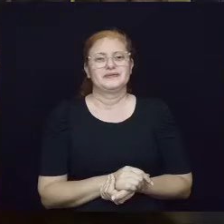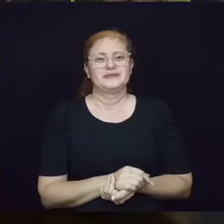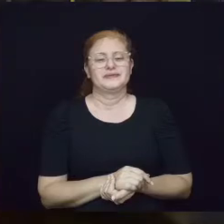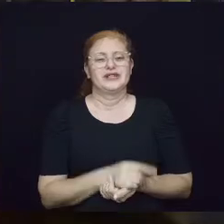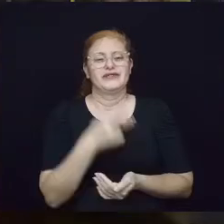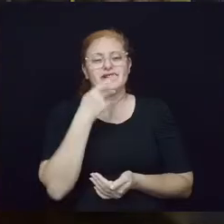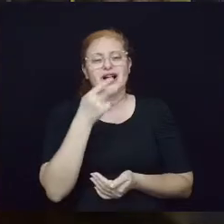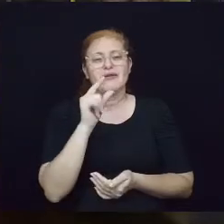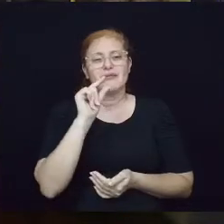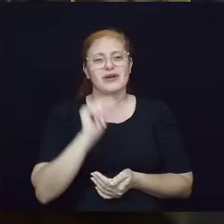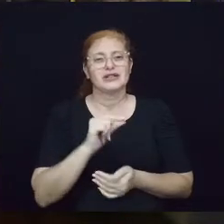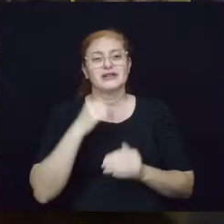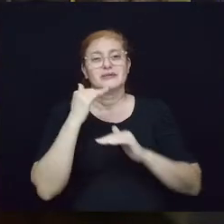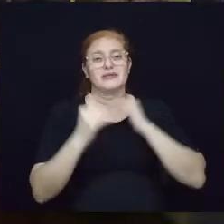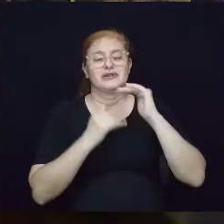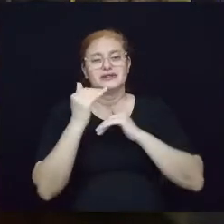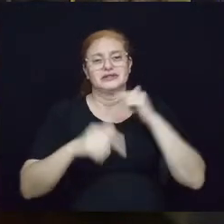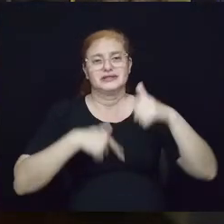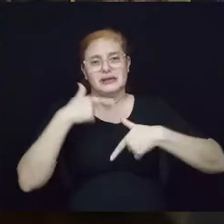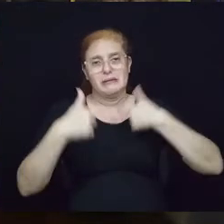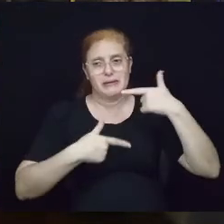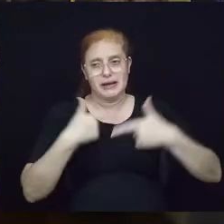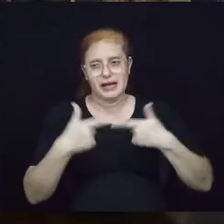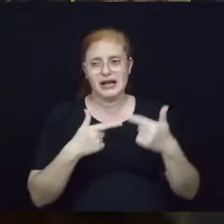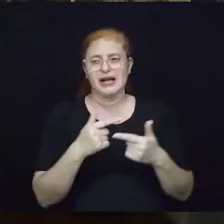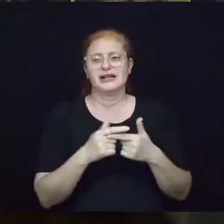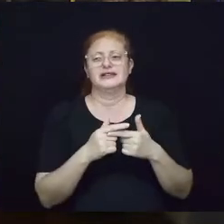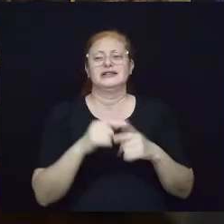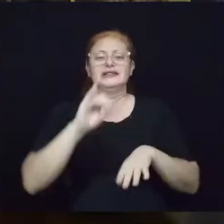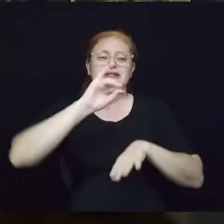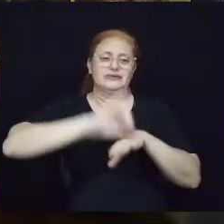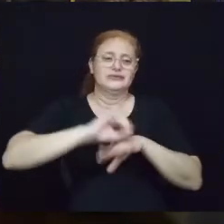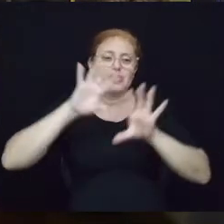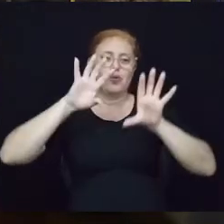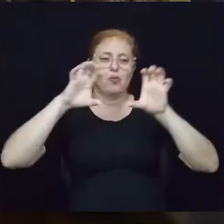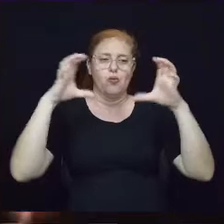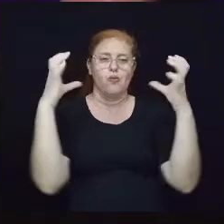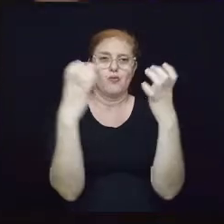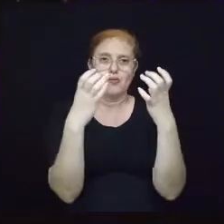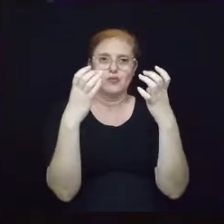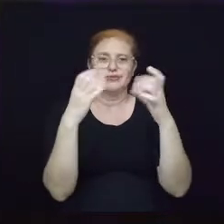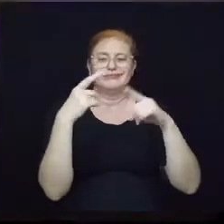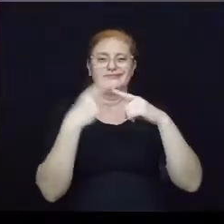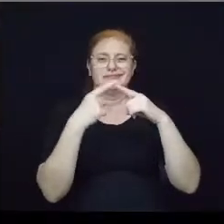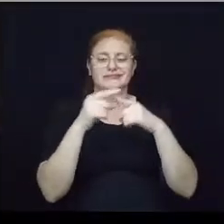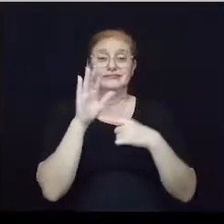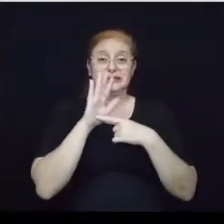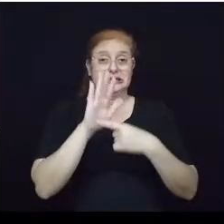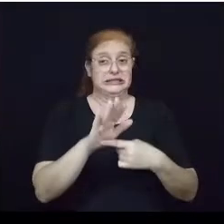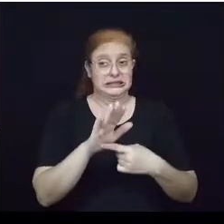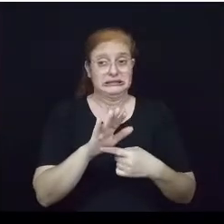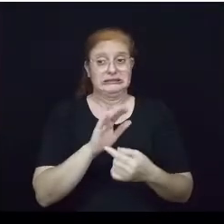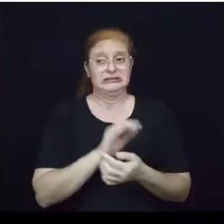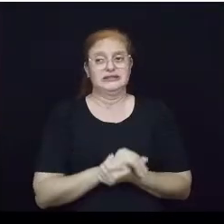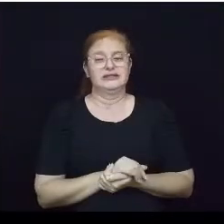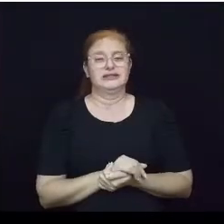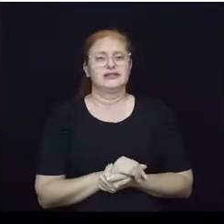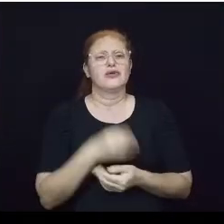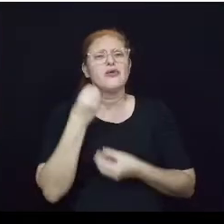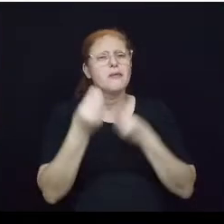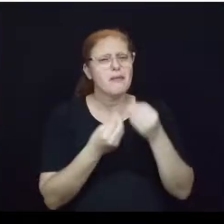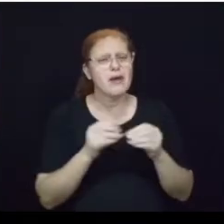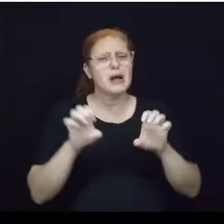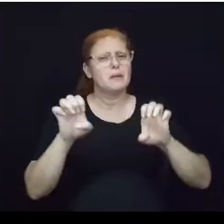Mauro, vamos falar um pouquinho do processo de trabalho dessa peça, a nuvem, né? Porque aqui aparece bem como é